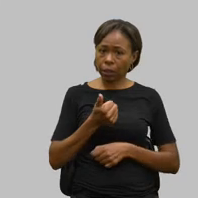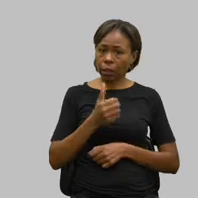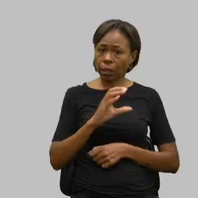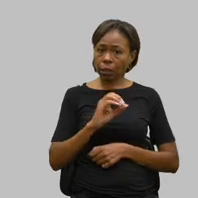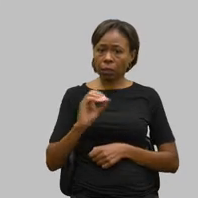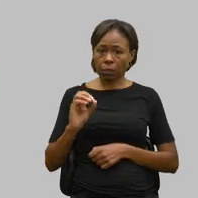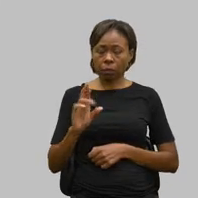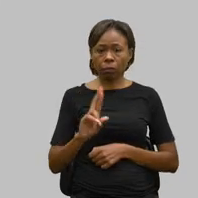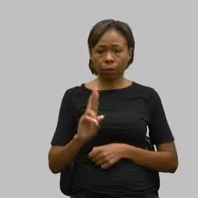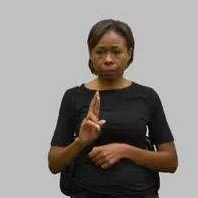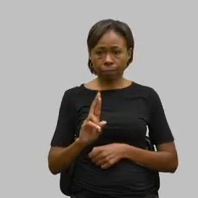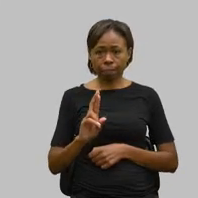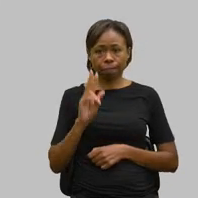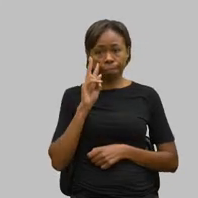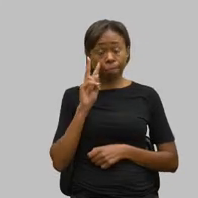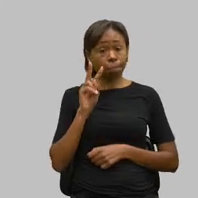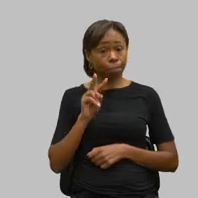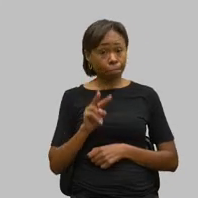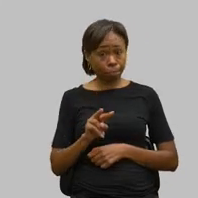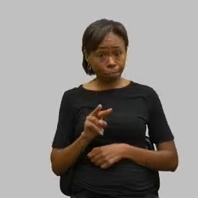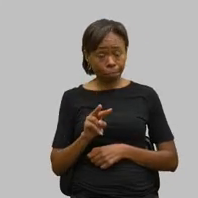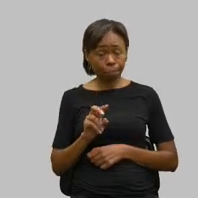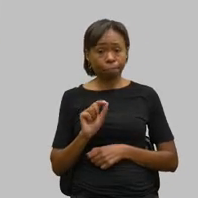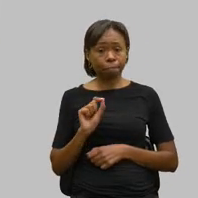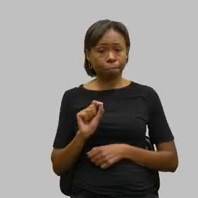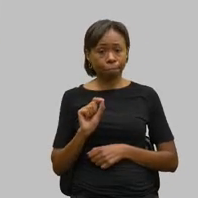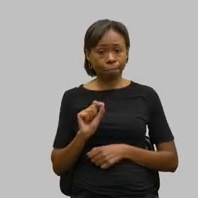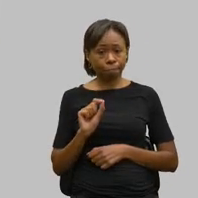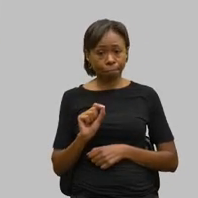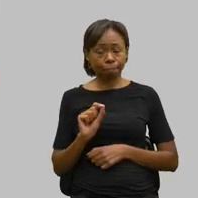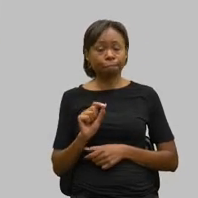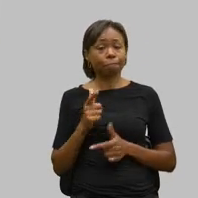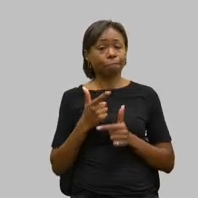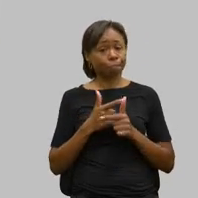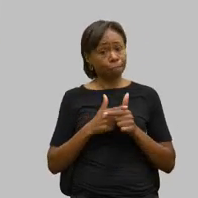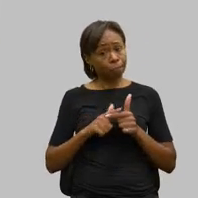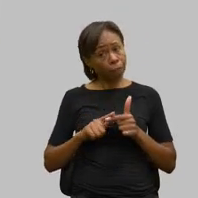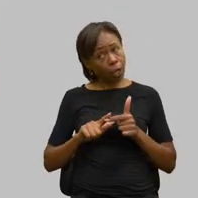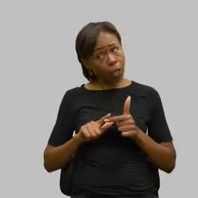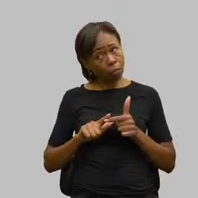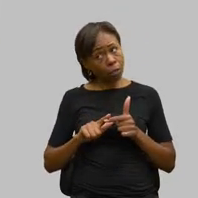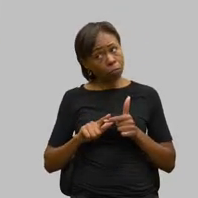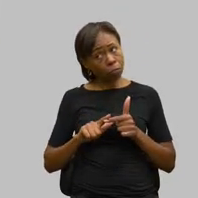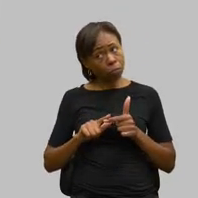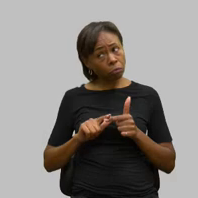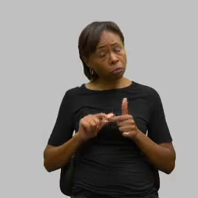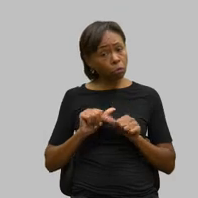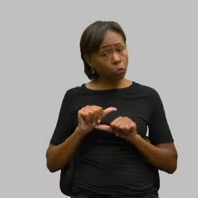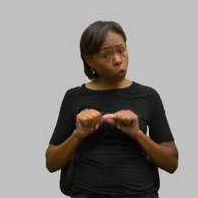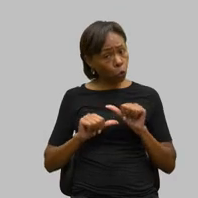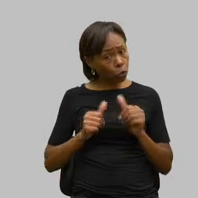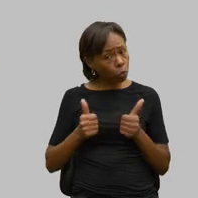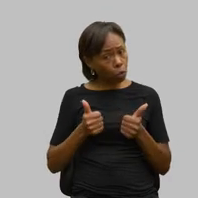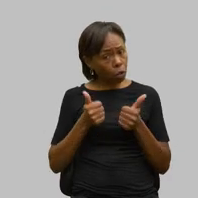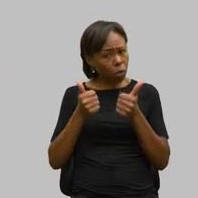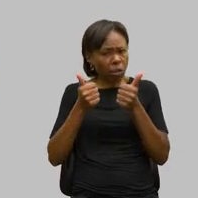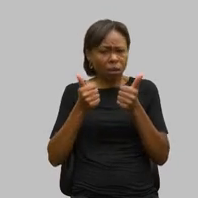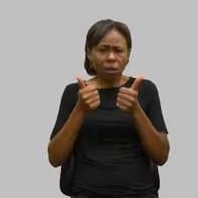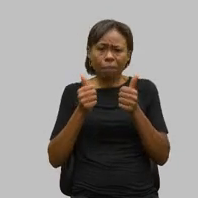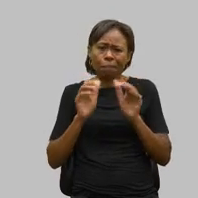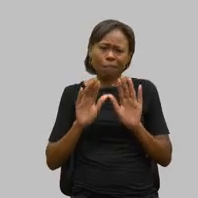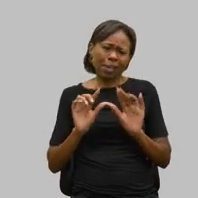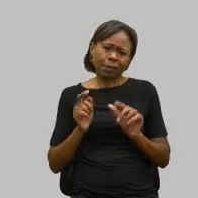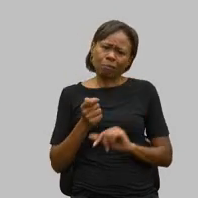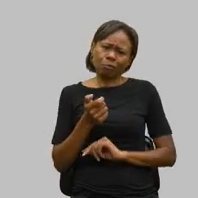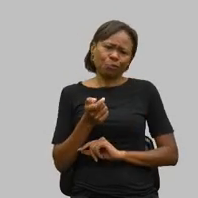a situação, ela melhora, mas melhorar de 10 para 20, infelizmente,